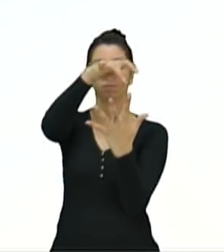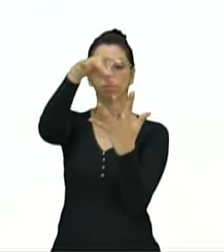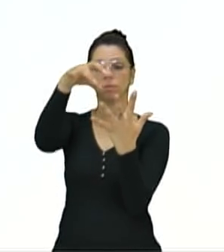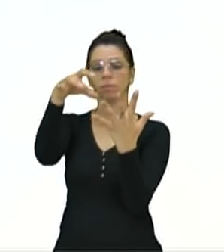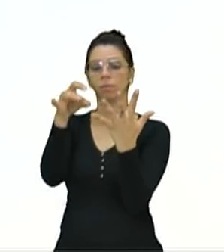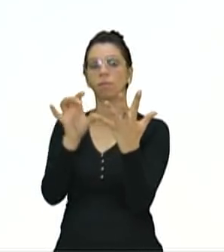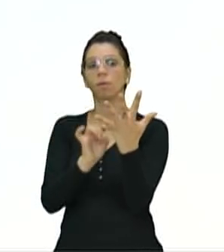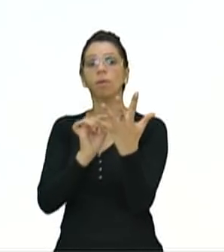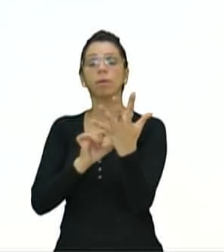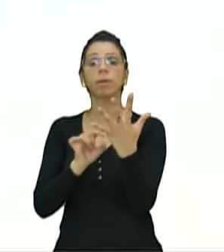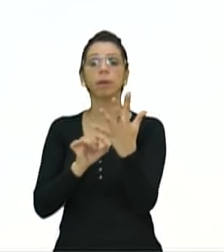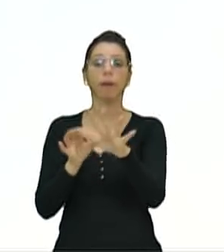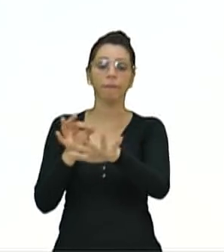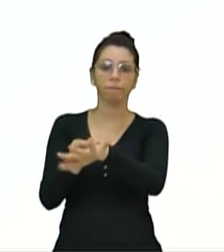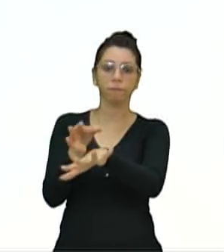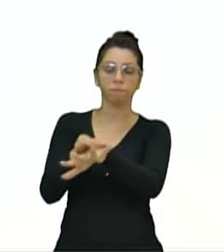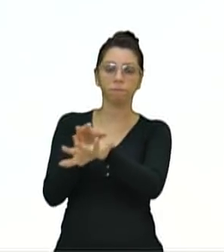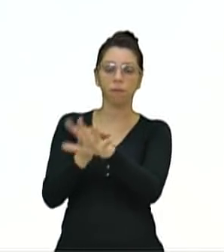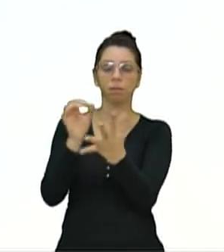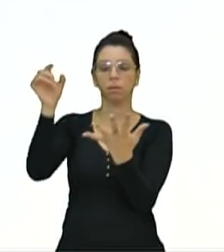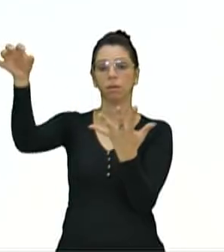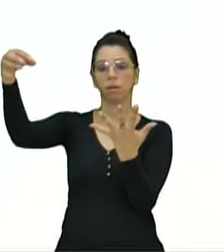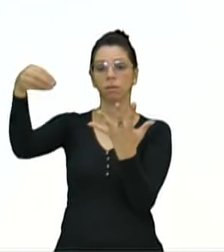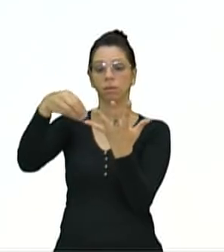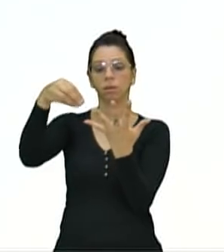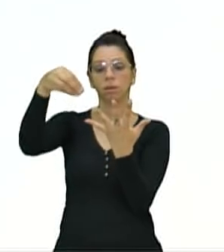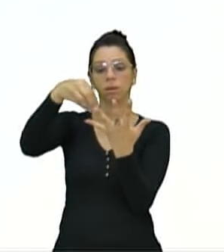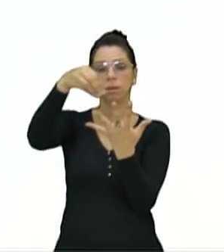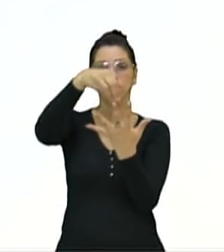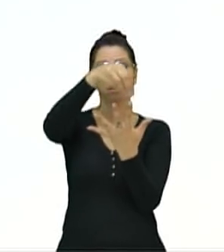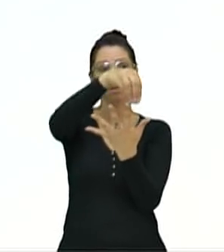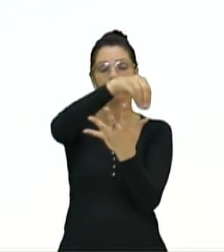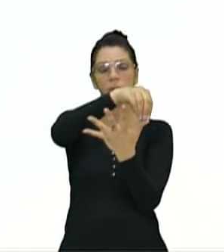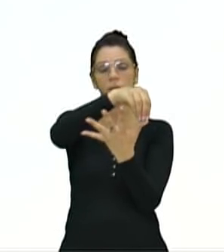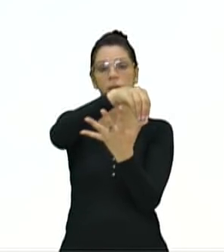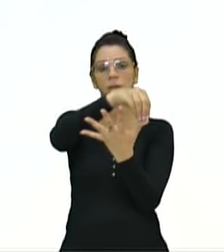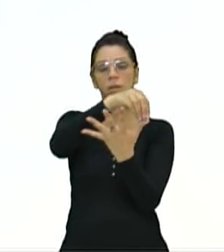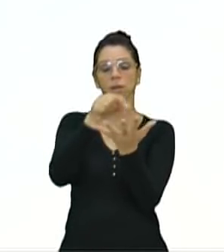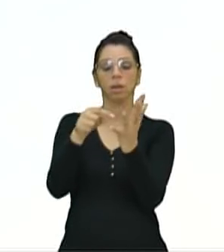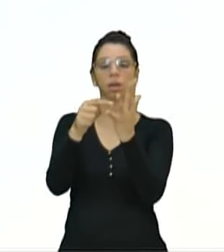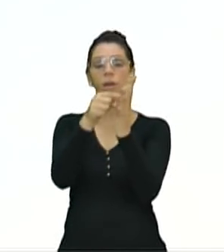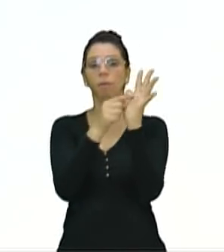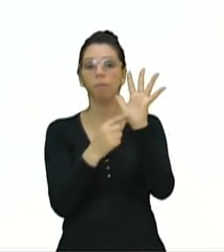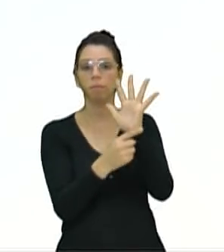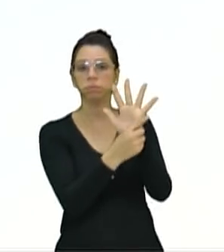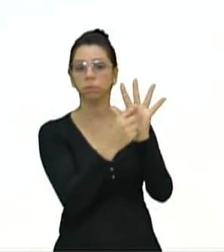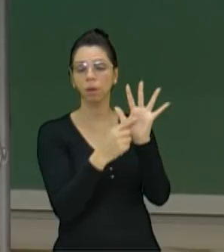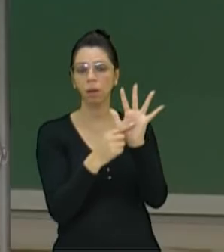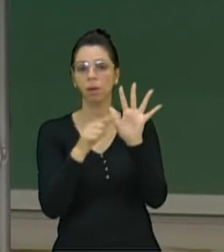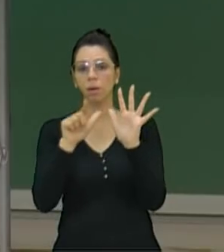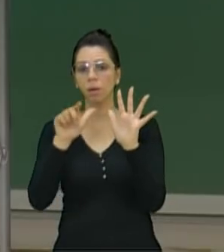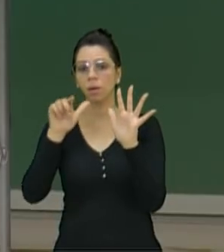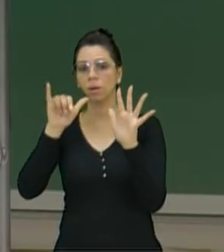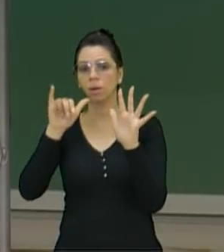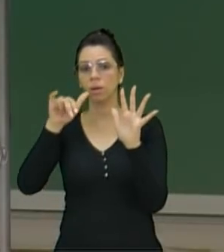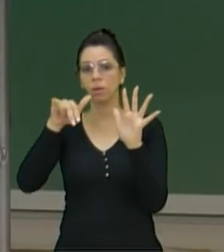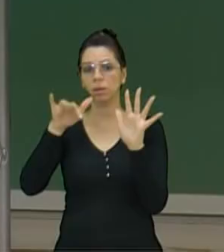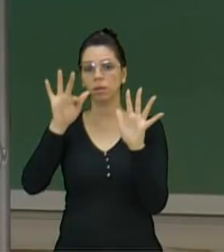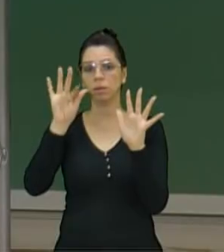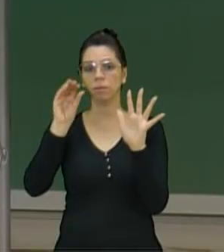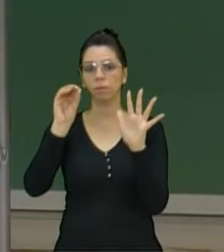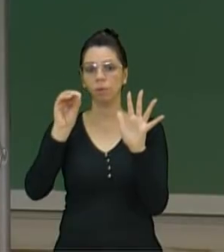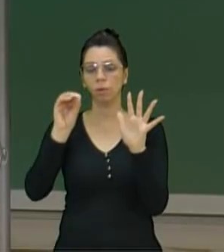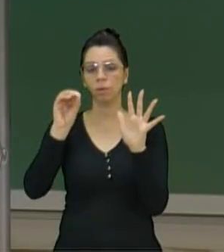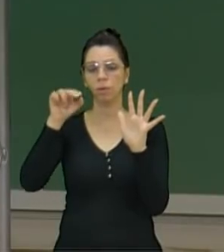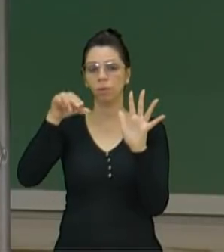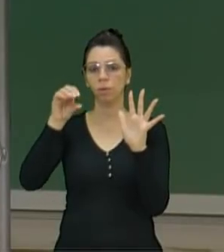vaso linfático que está chegando, tá? E aqui essa bolinha é o linfonodo. Esse linfonodo, esses, né, porque